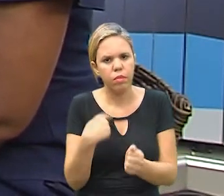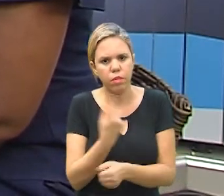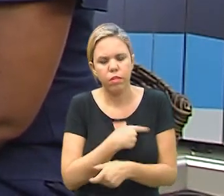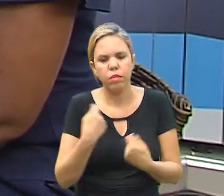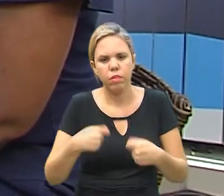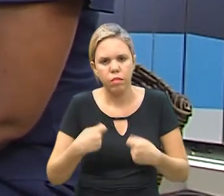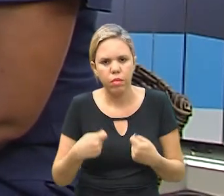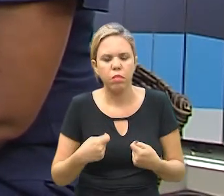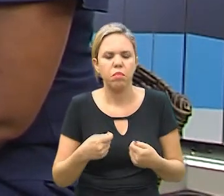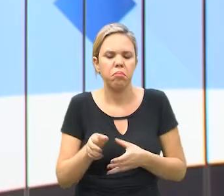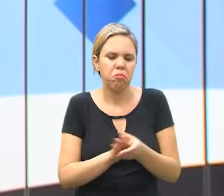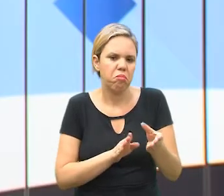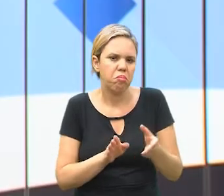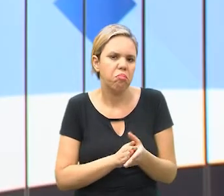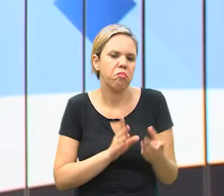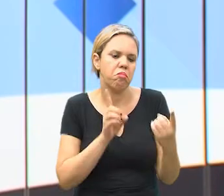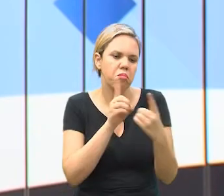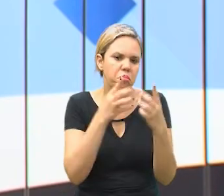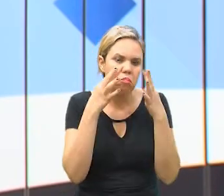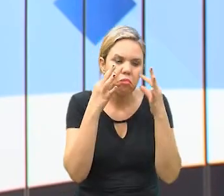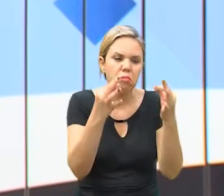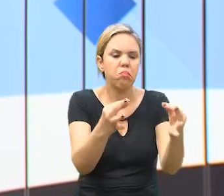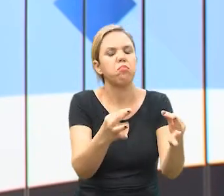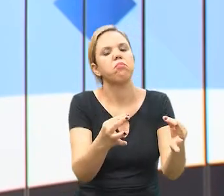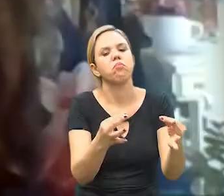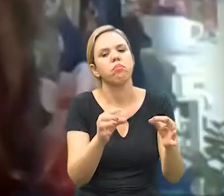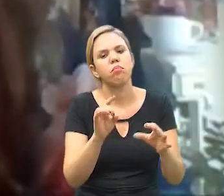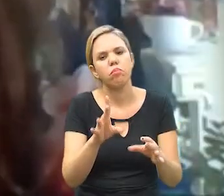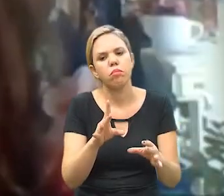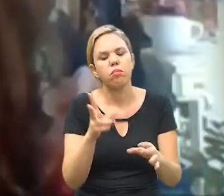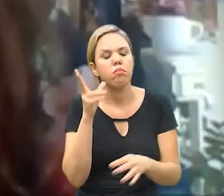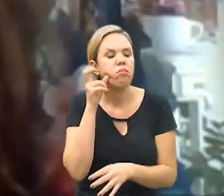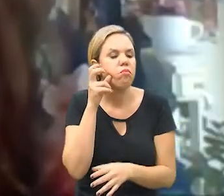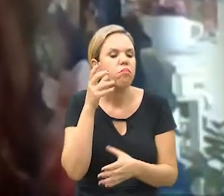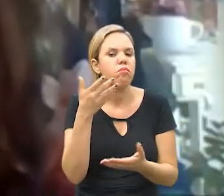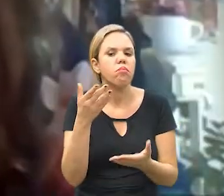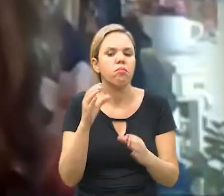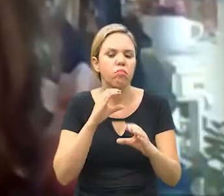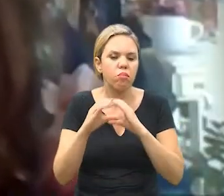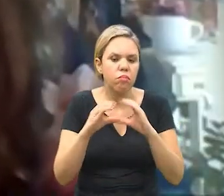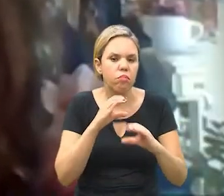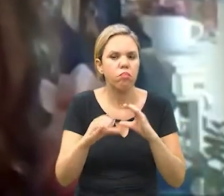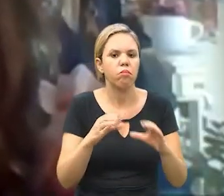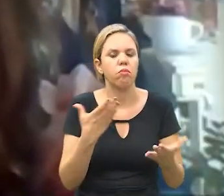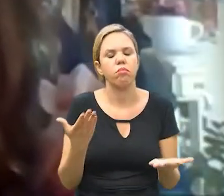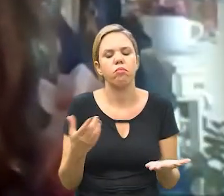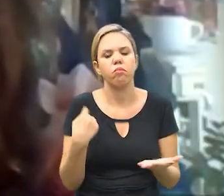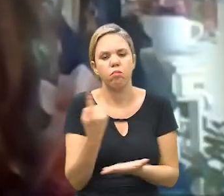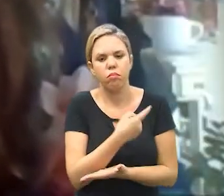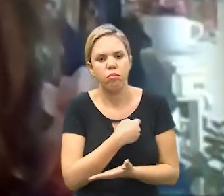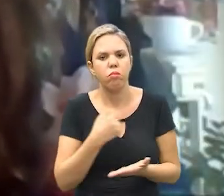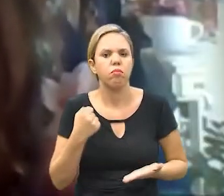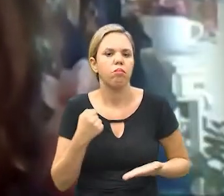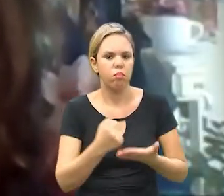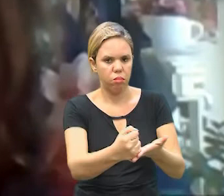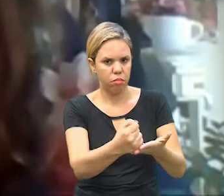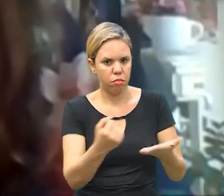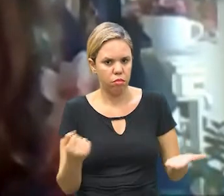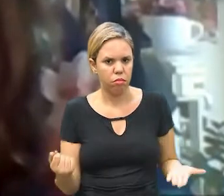de uma palavra amiga, que precisa às vezes simplesmente ser ouvida. A forma da gente